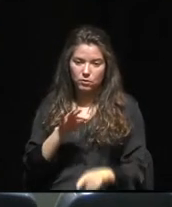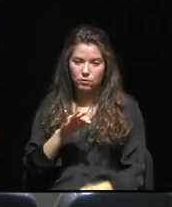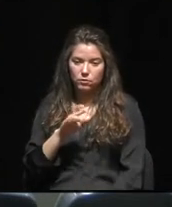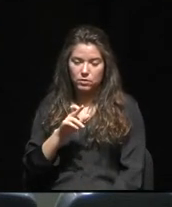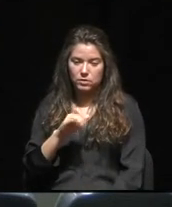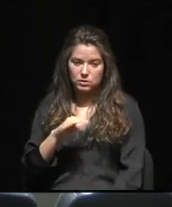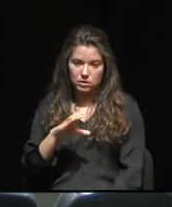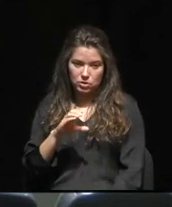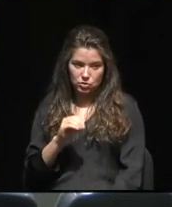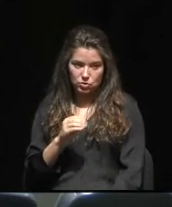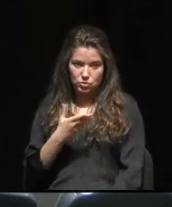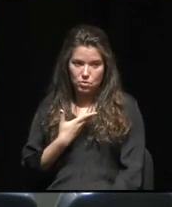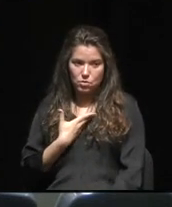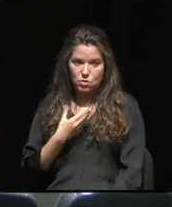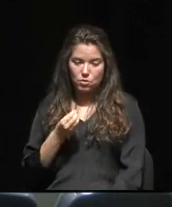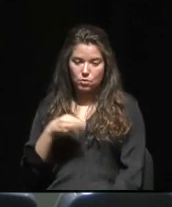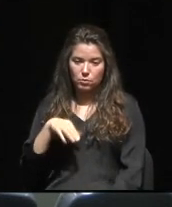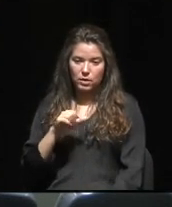Domingues do